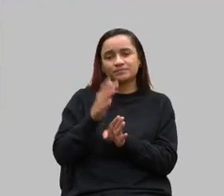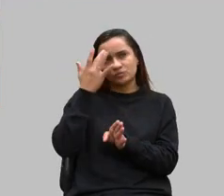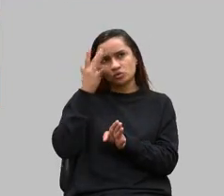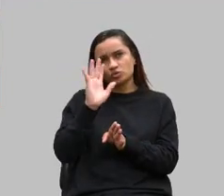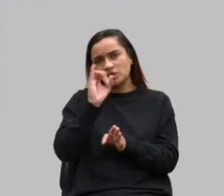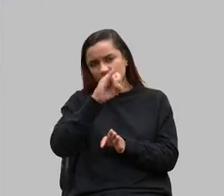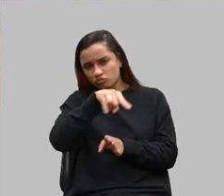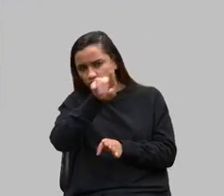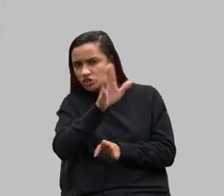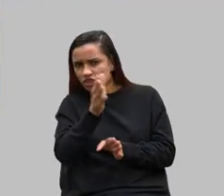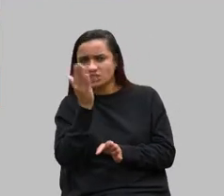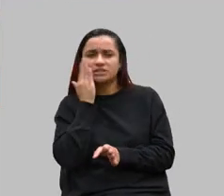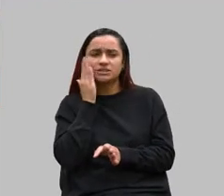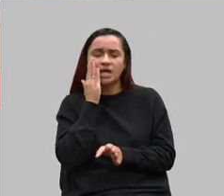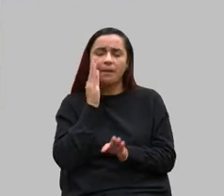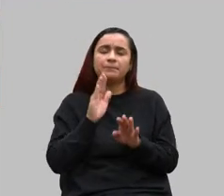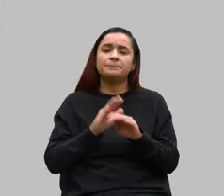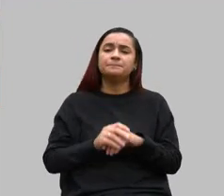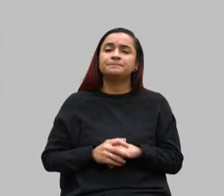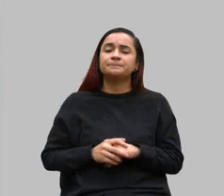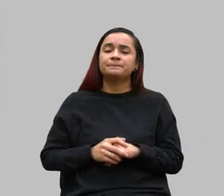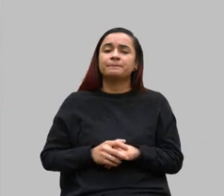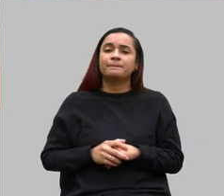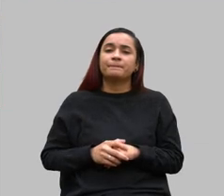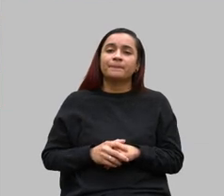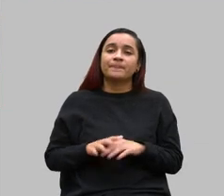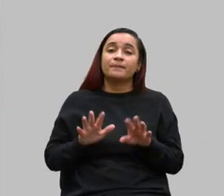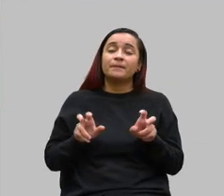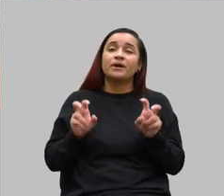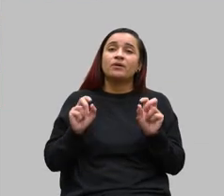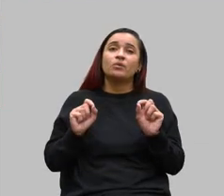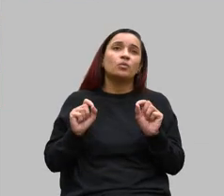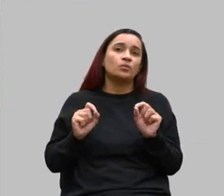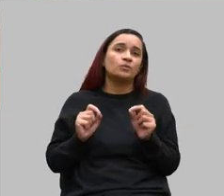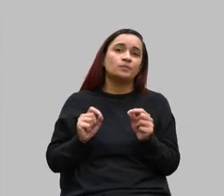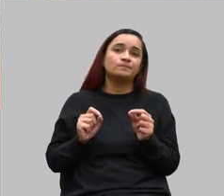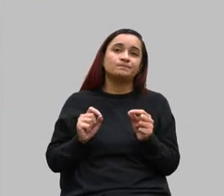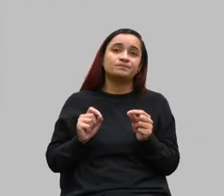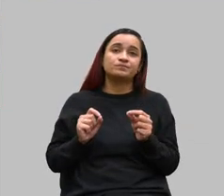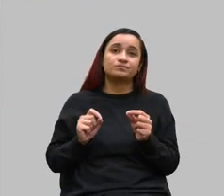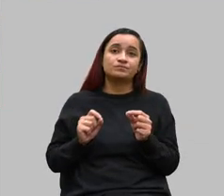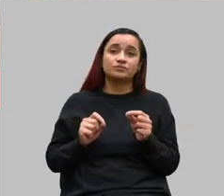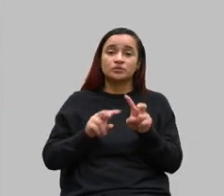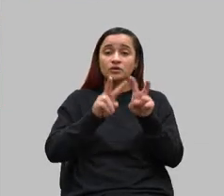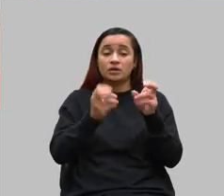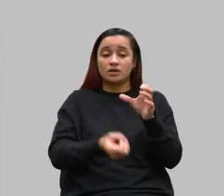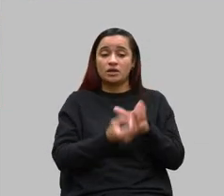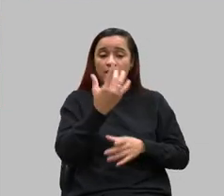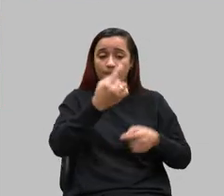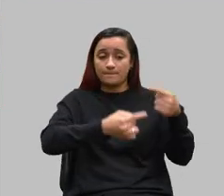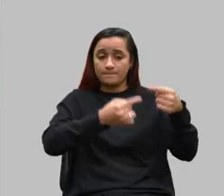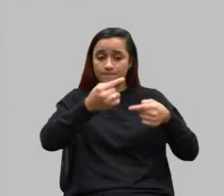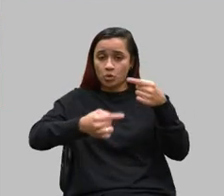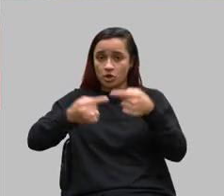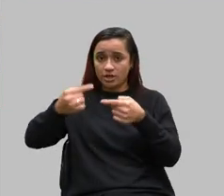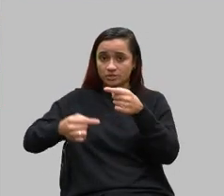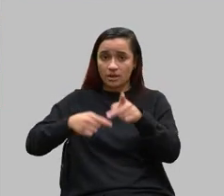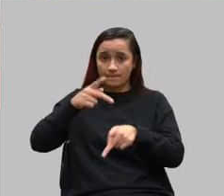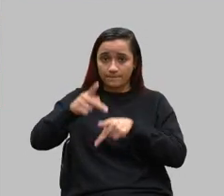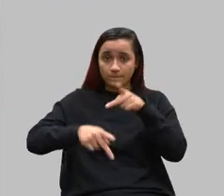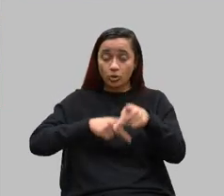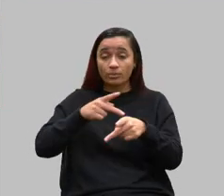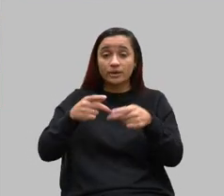ciência mas no sentido de de de que a o o formulador de política pública eh